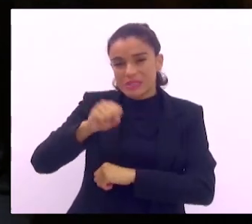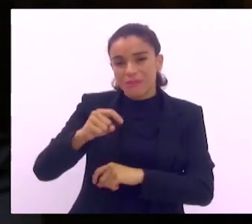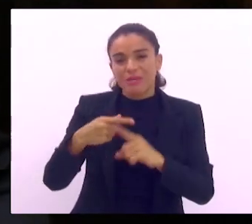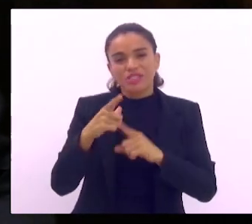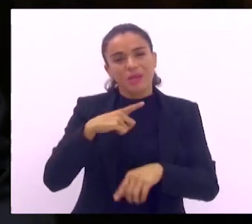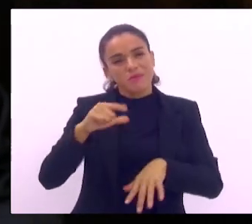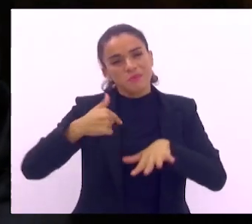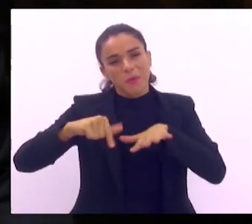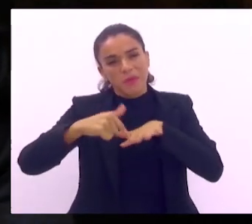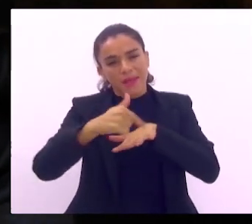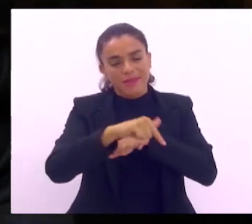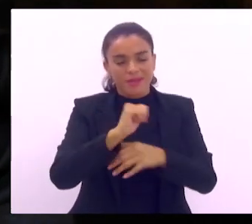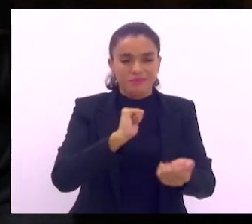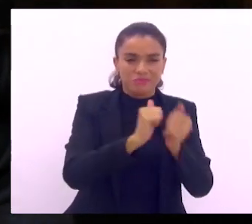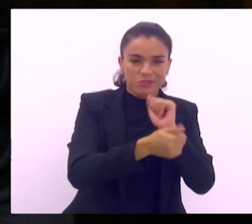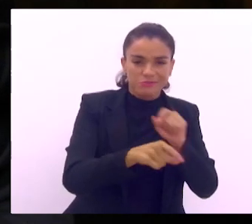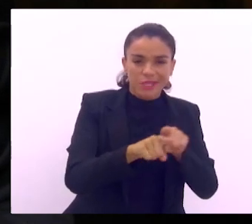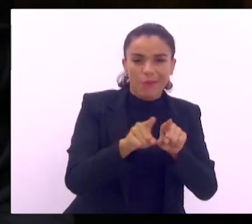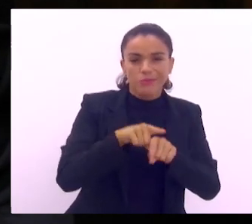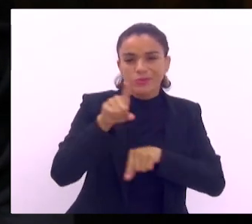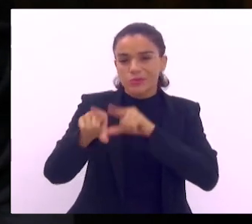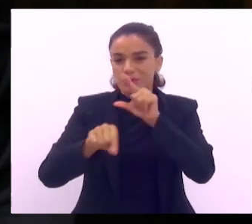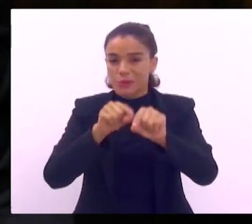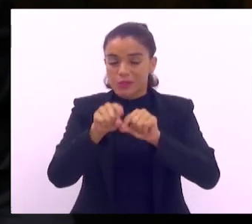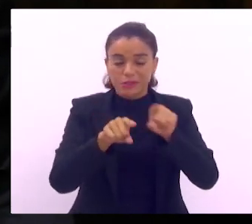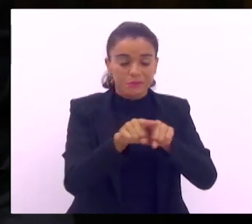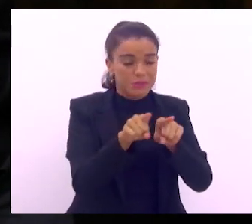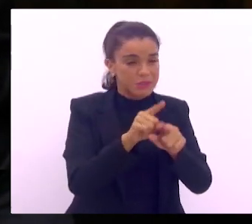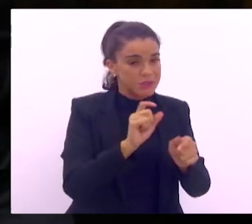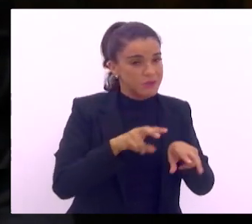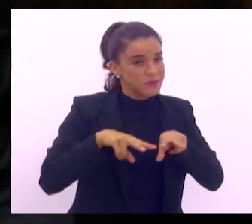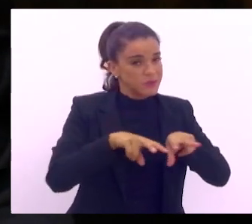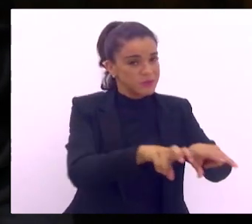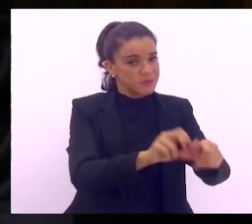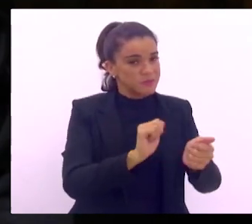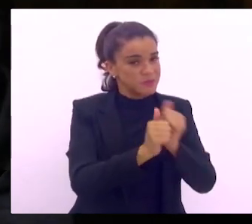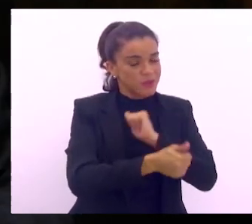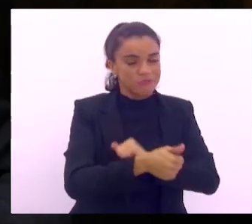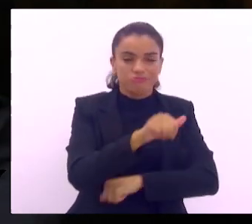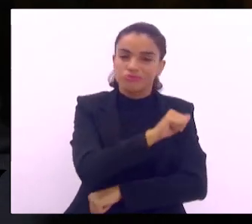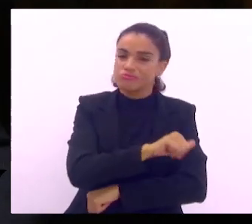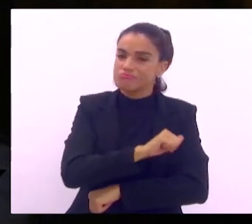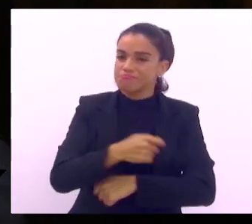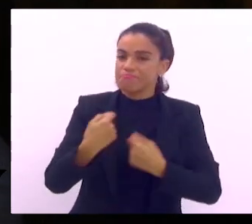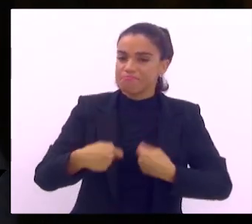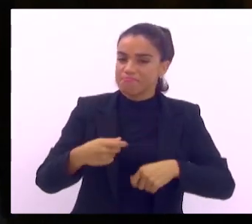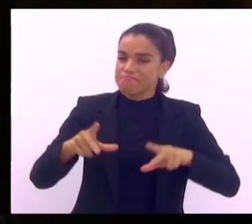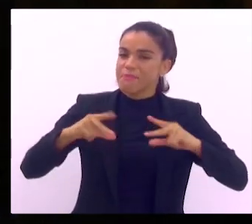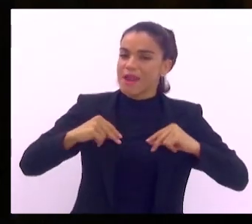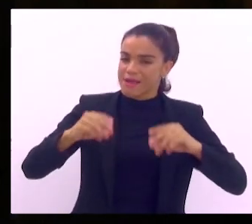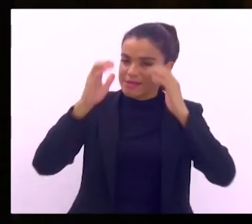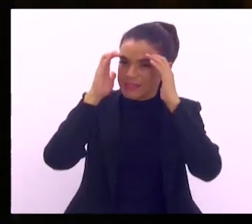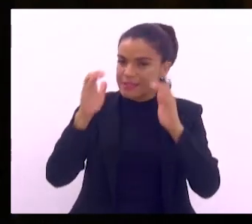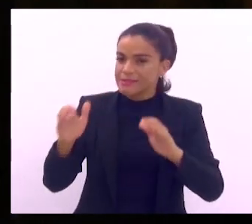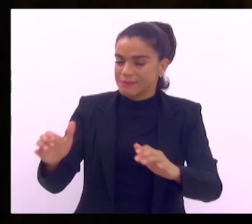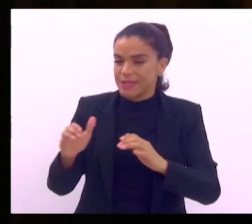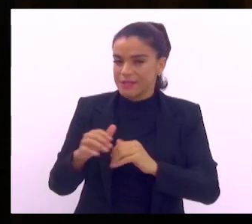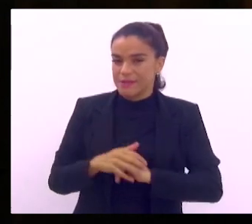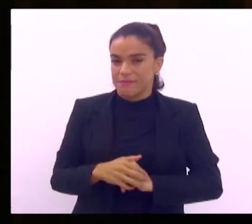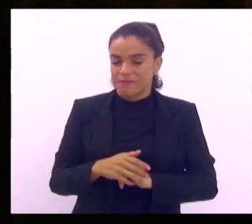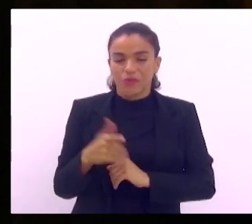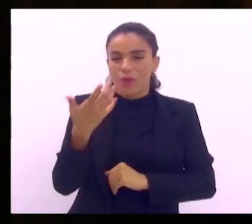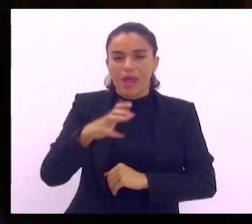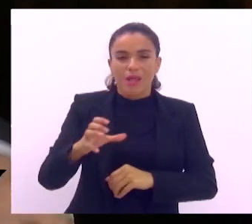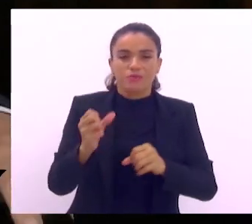outras alternativas. Eu penso que o atletismo do Rio de Janeiro merece respeito, e nós não estamos falando de construir um espaço novo, nós